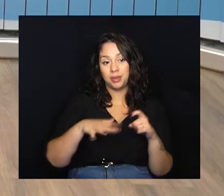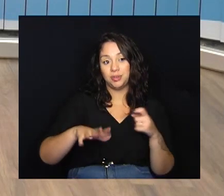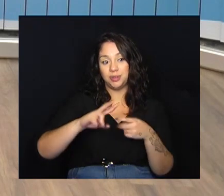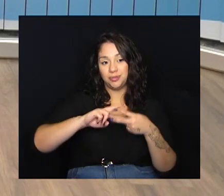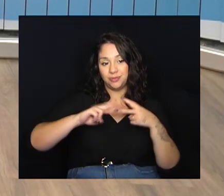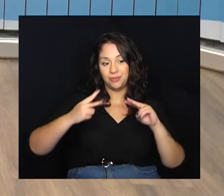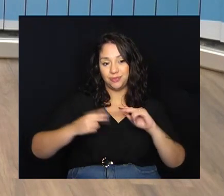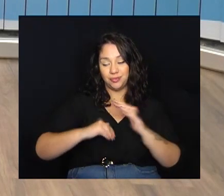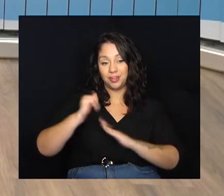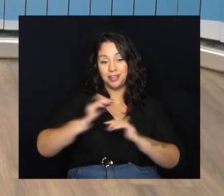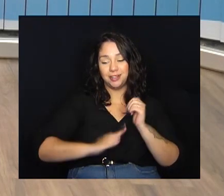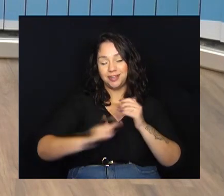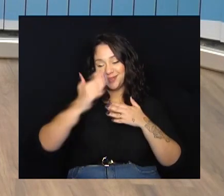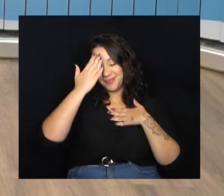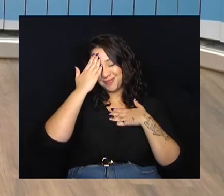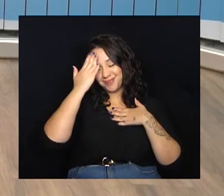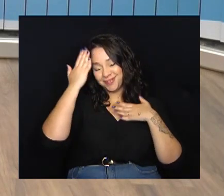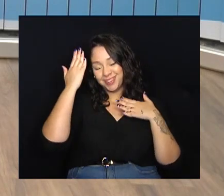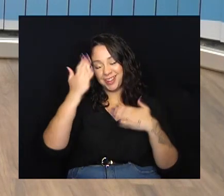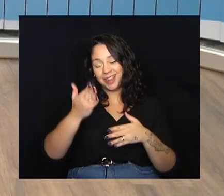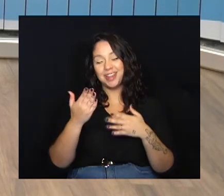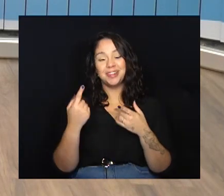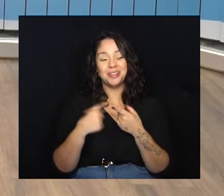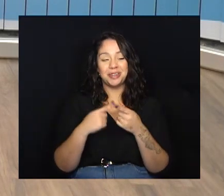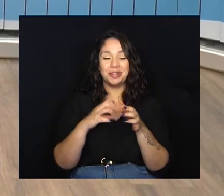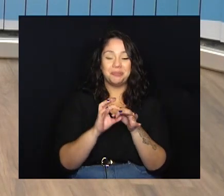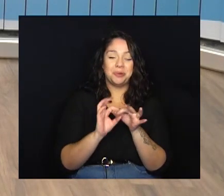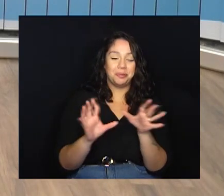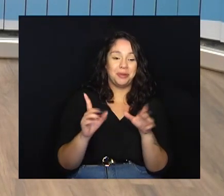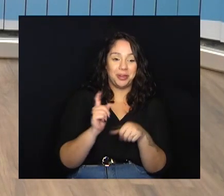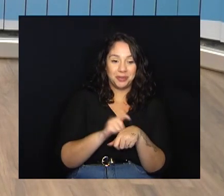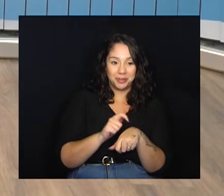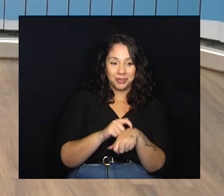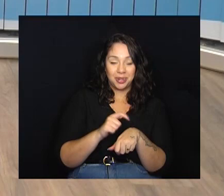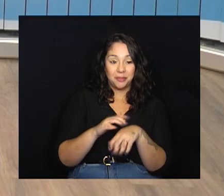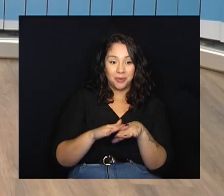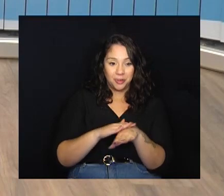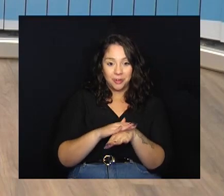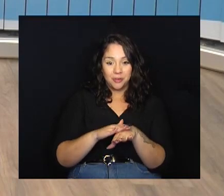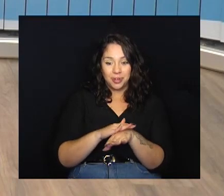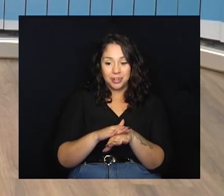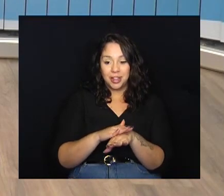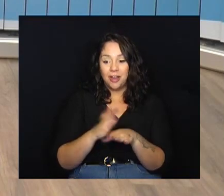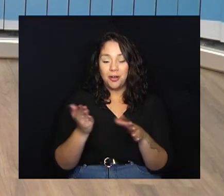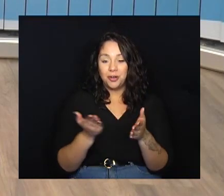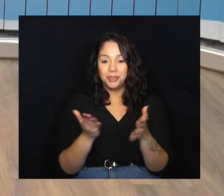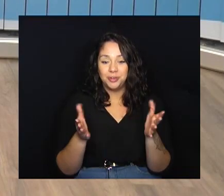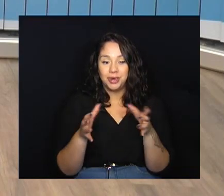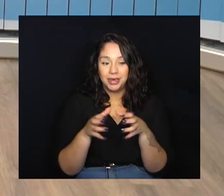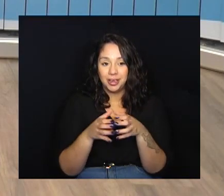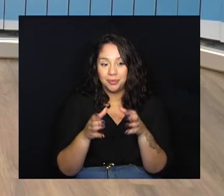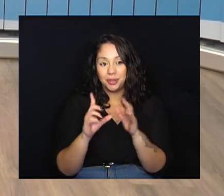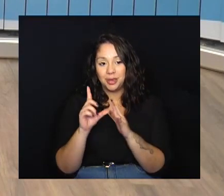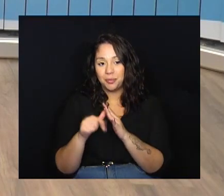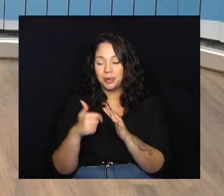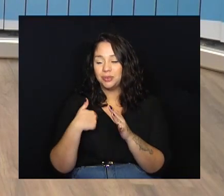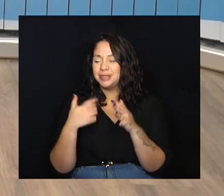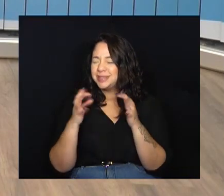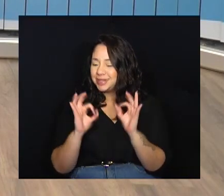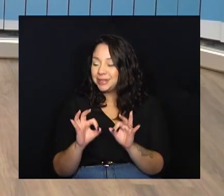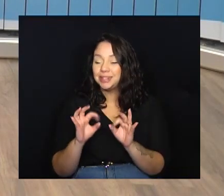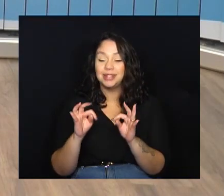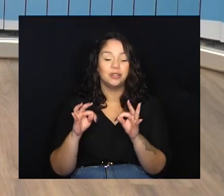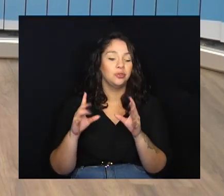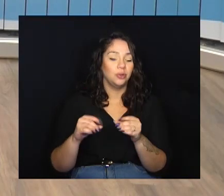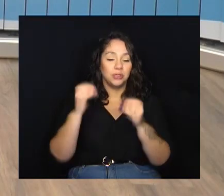Muito obrigado primeiro pela sua disponibilidade em conversar aqui com a nossa equipe depois eu tenho certeza que todas